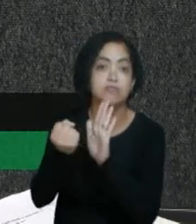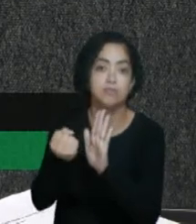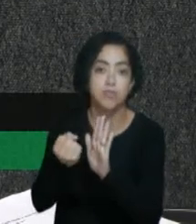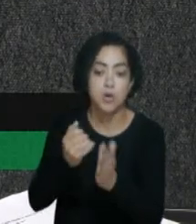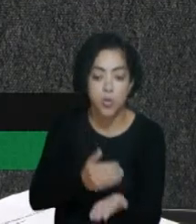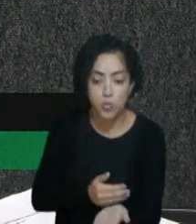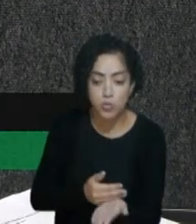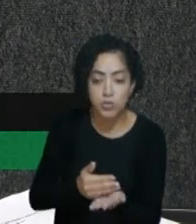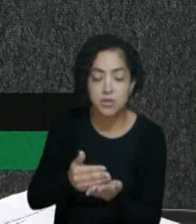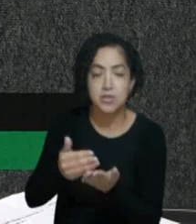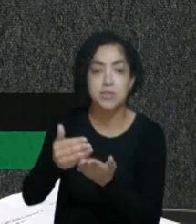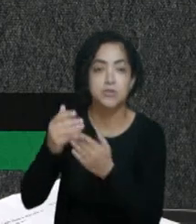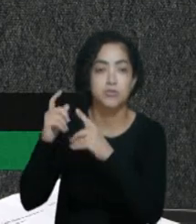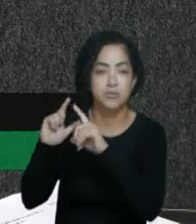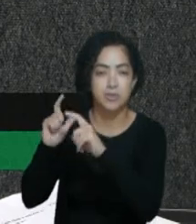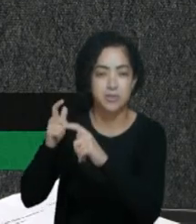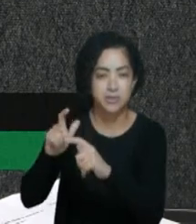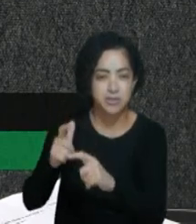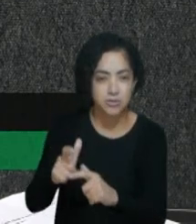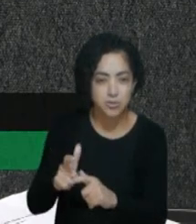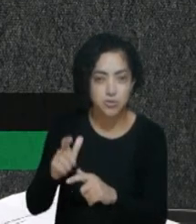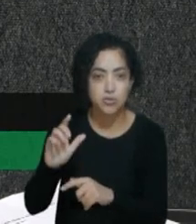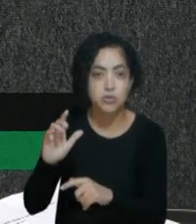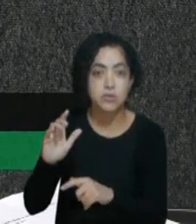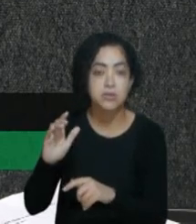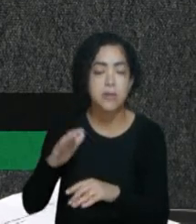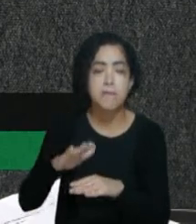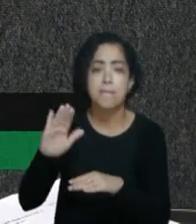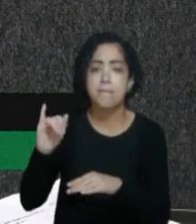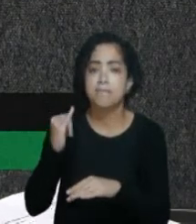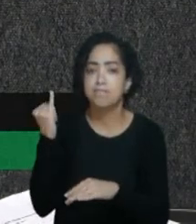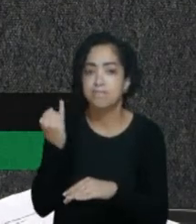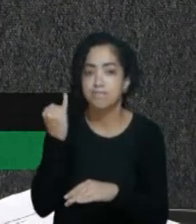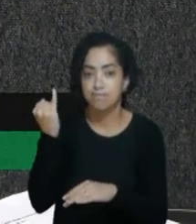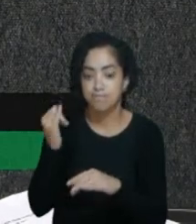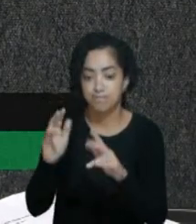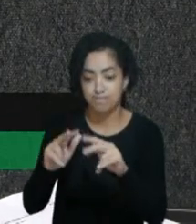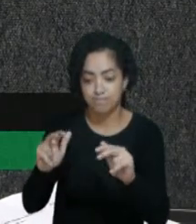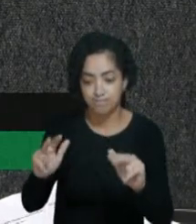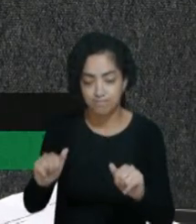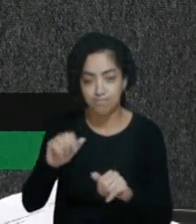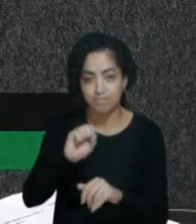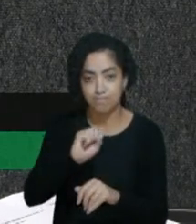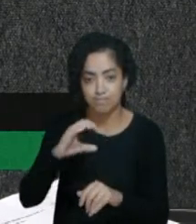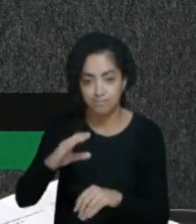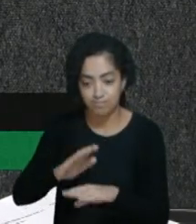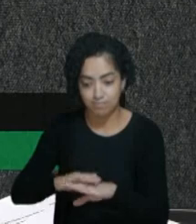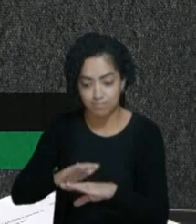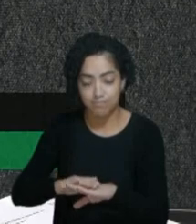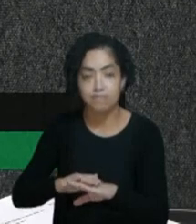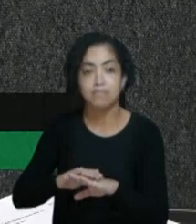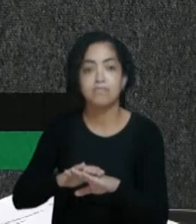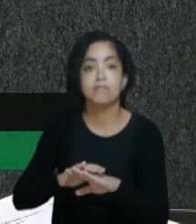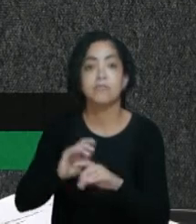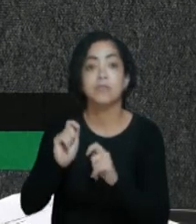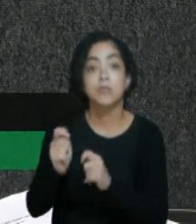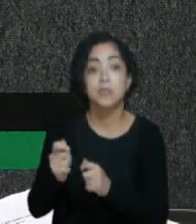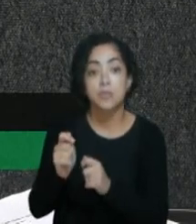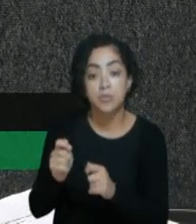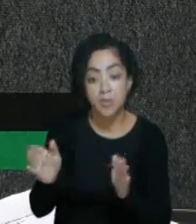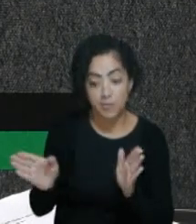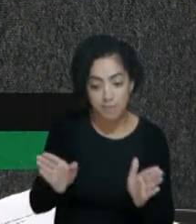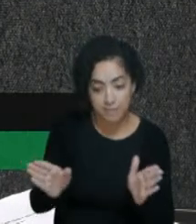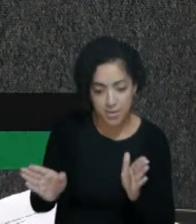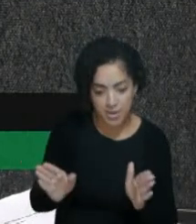início de uma das tradições mais importantes para a cidade de Florianópolis Estado de Santa Catarina a peça artesanal da Tainha período que exige muita